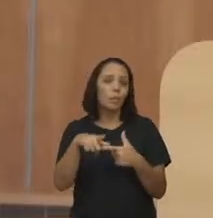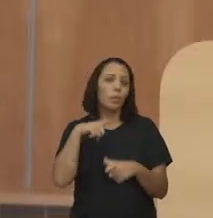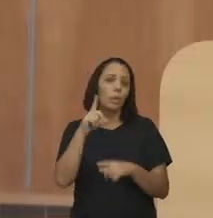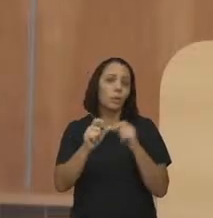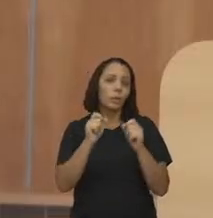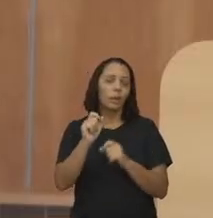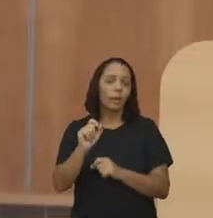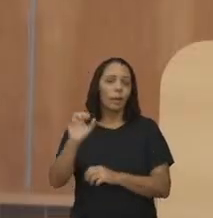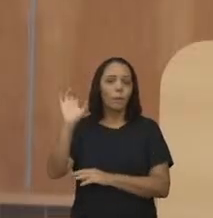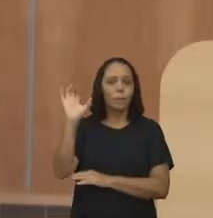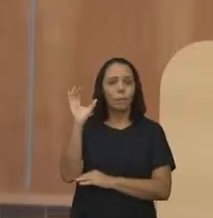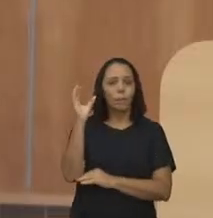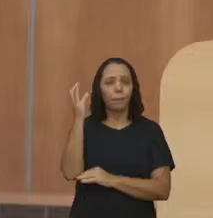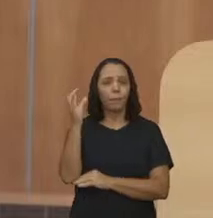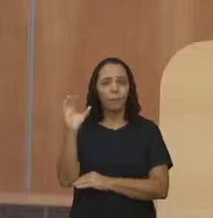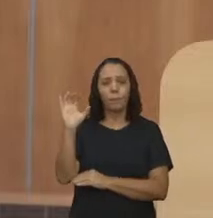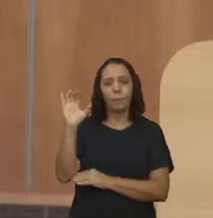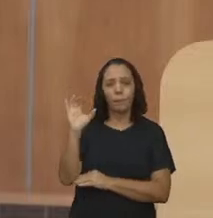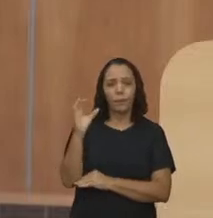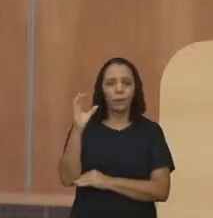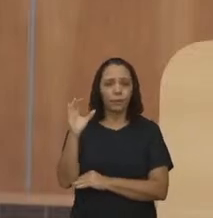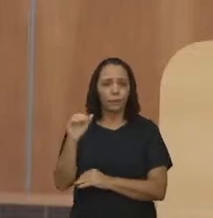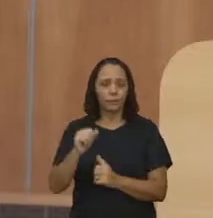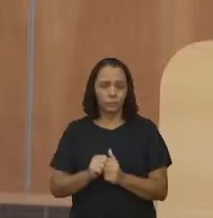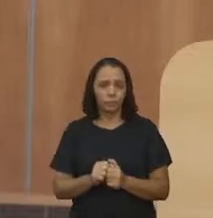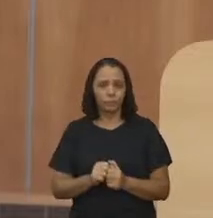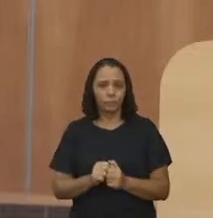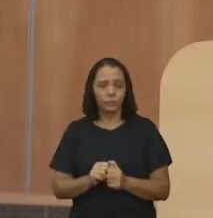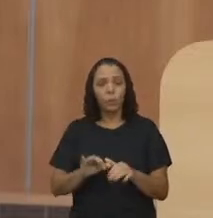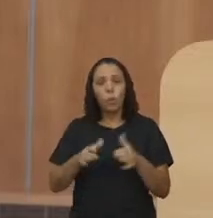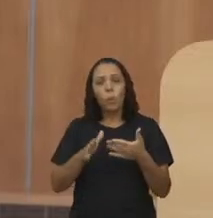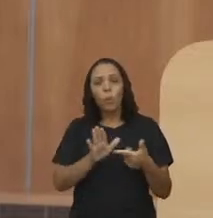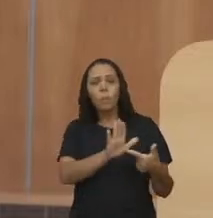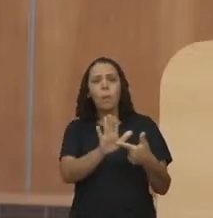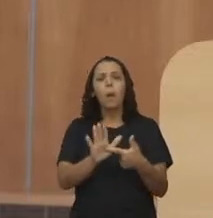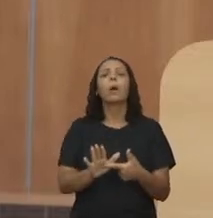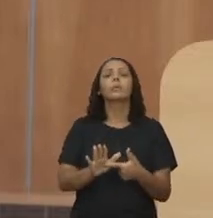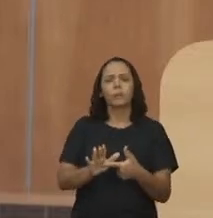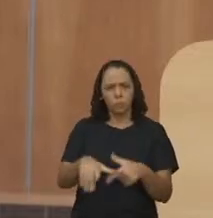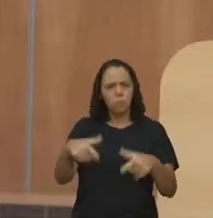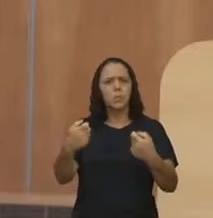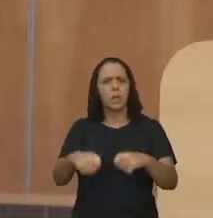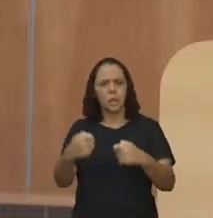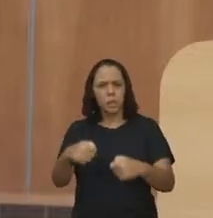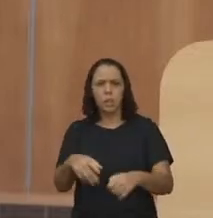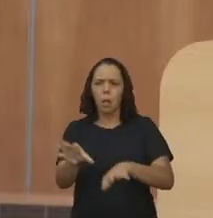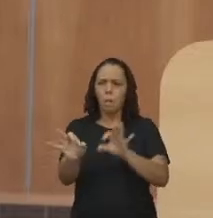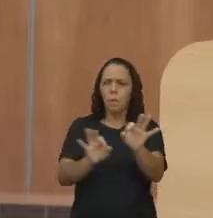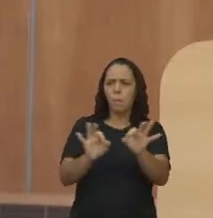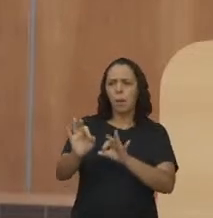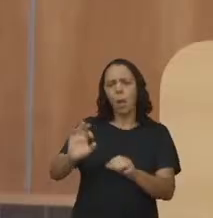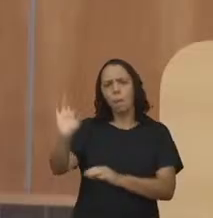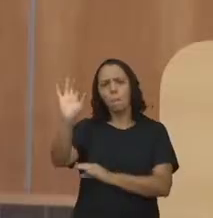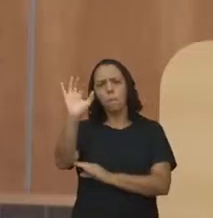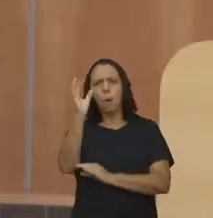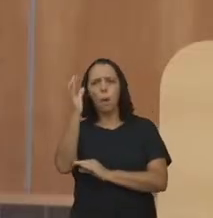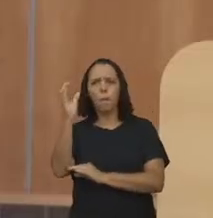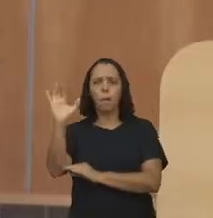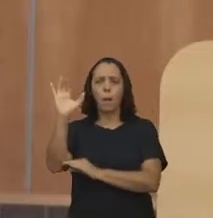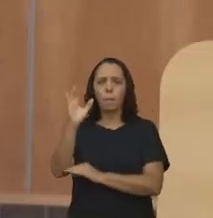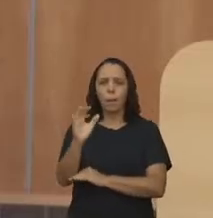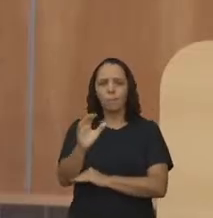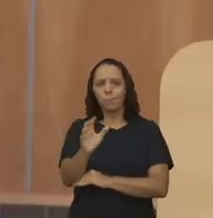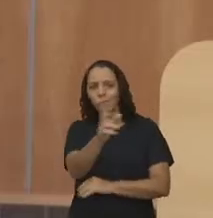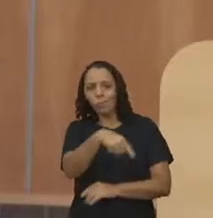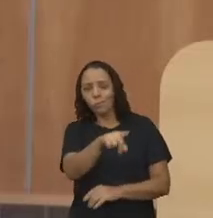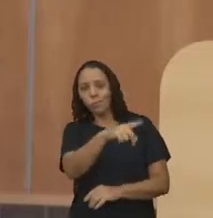até meio sem jeito de comentar na tribuna, porque ninguém quer. Mas se você é obrigado a colocar, porque ali tem manchas, tem registro